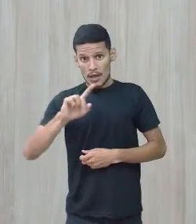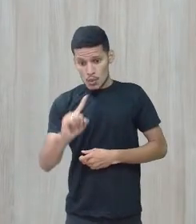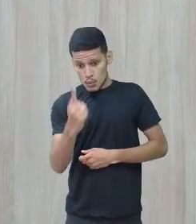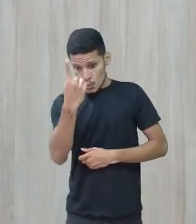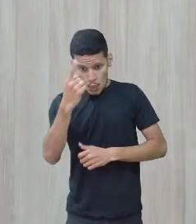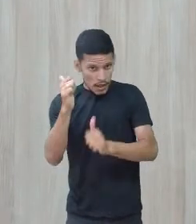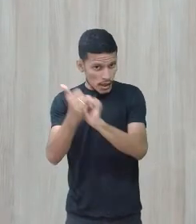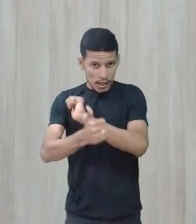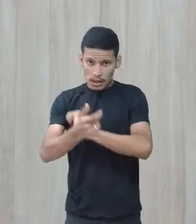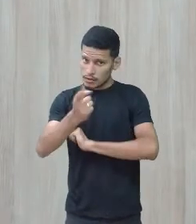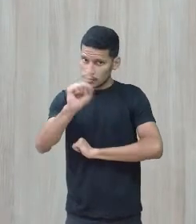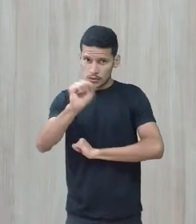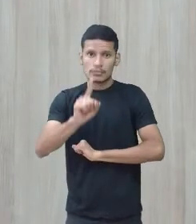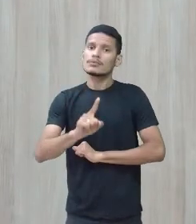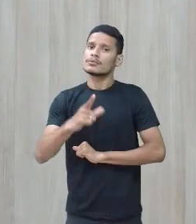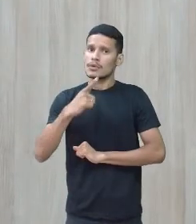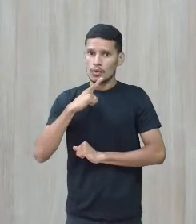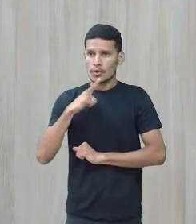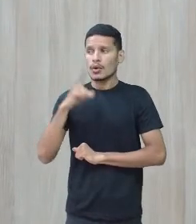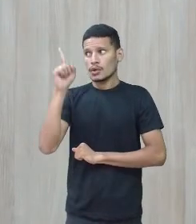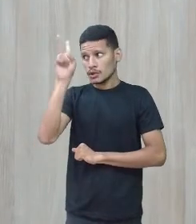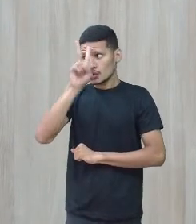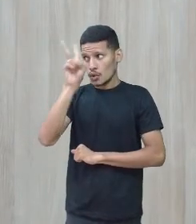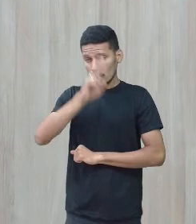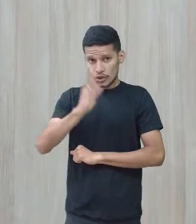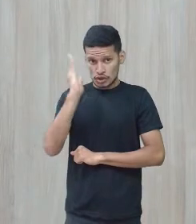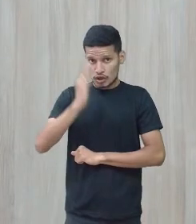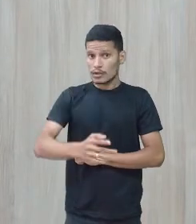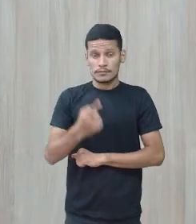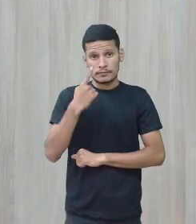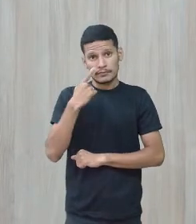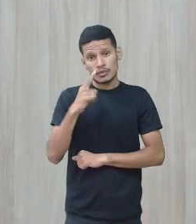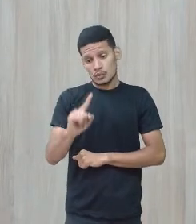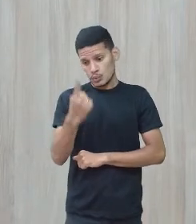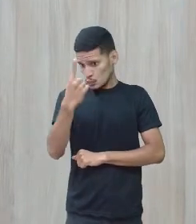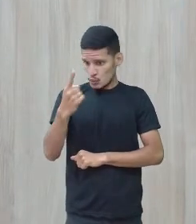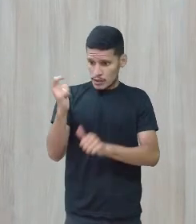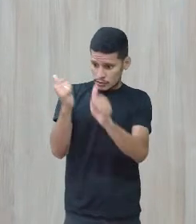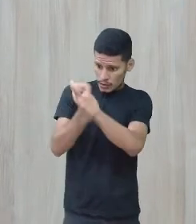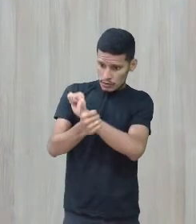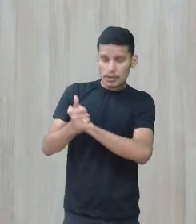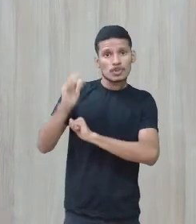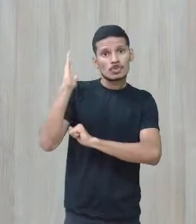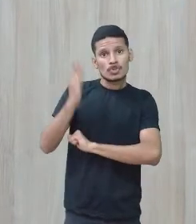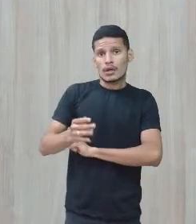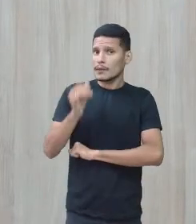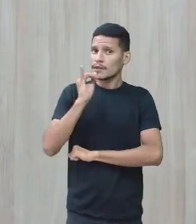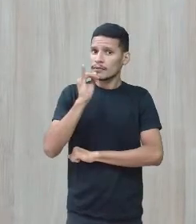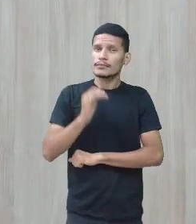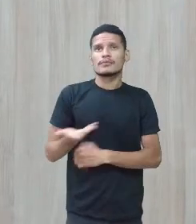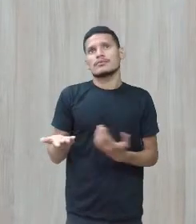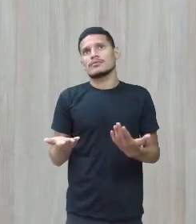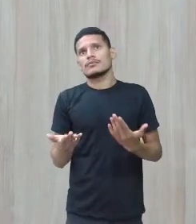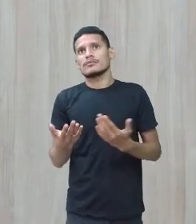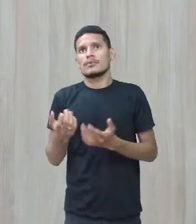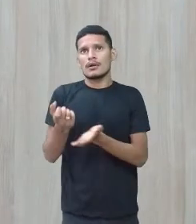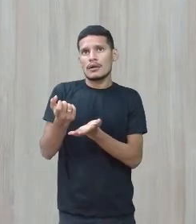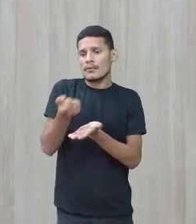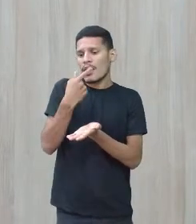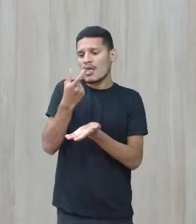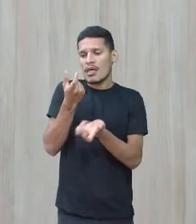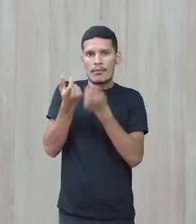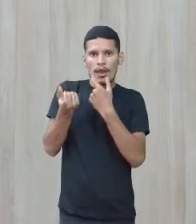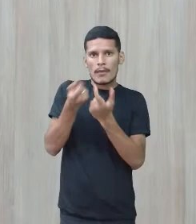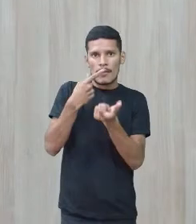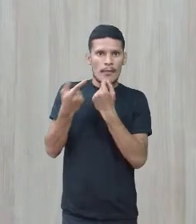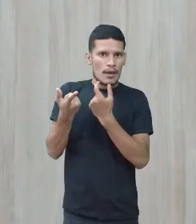só, vejam a história, que não é um atleta que pegou lá a medicação,